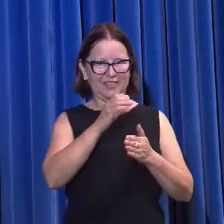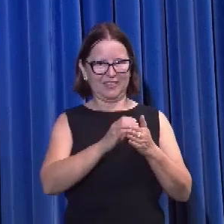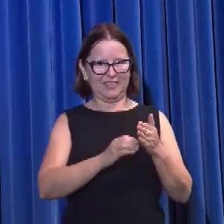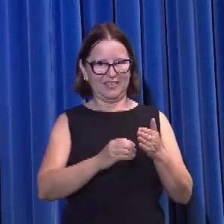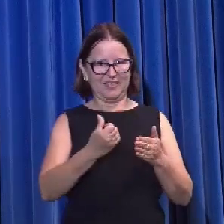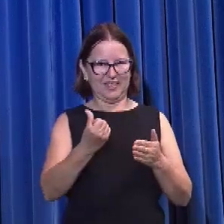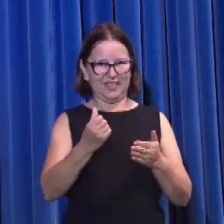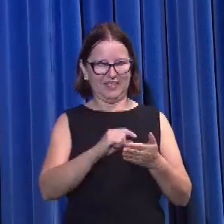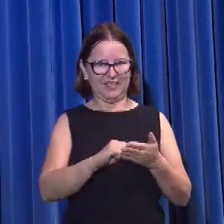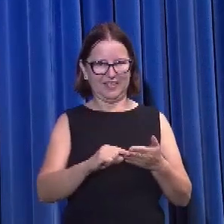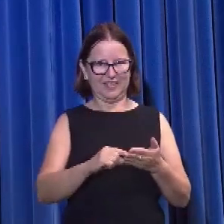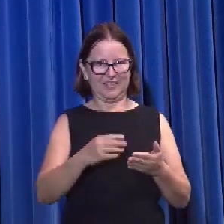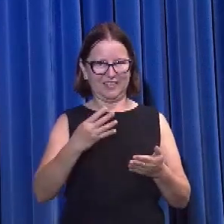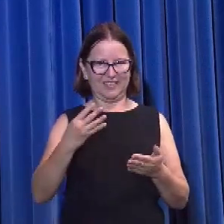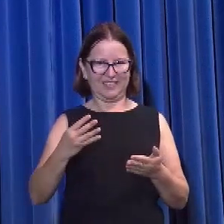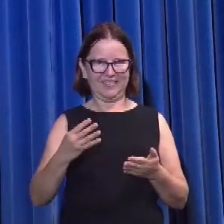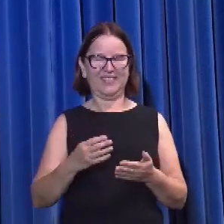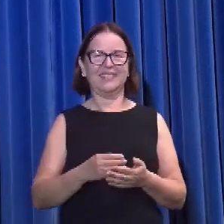6,44.